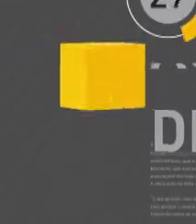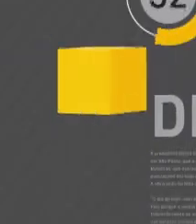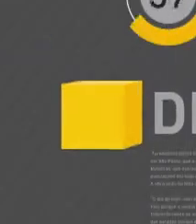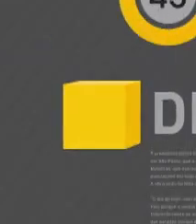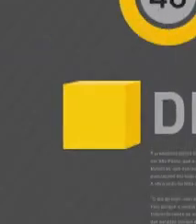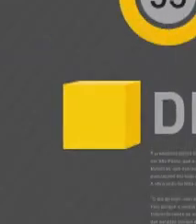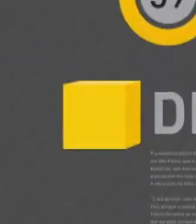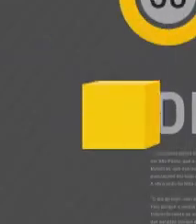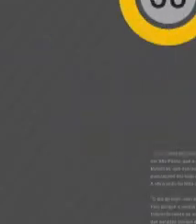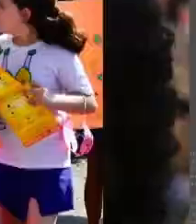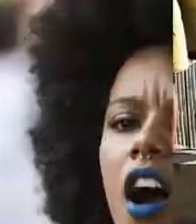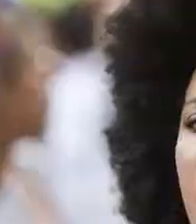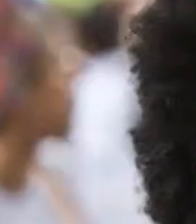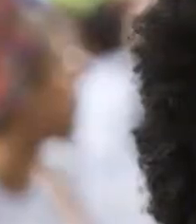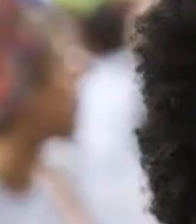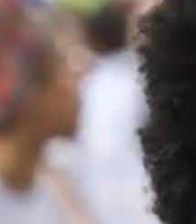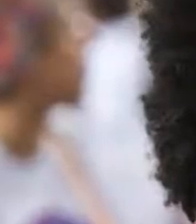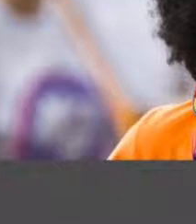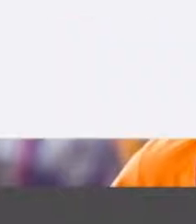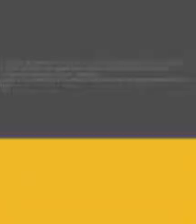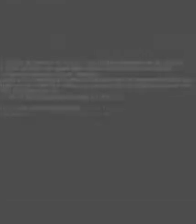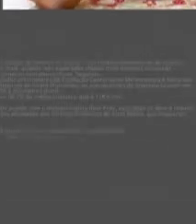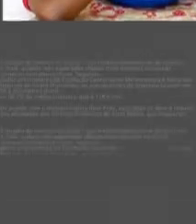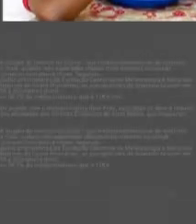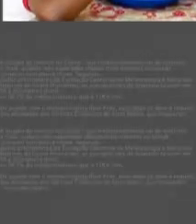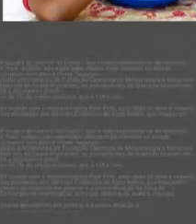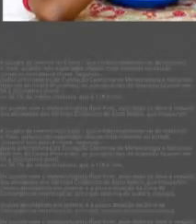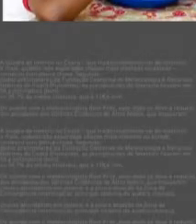o hum